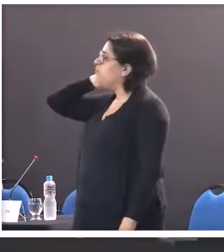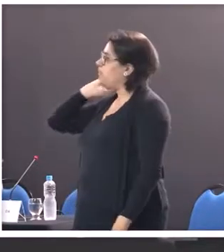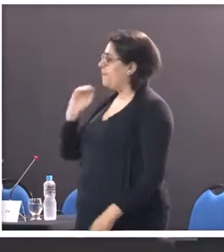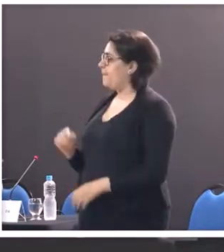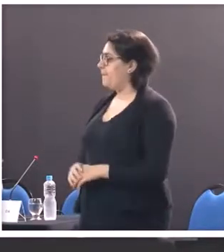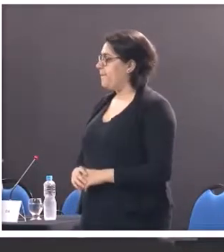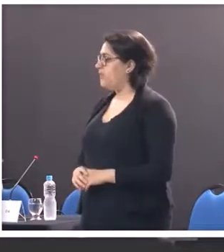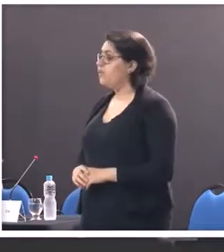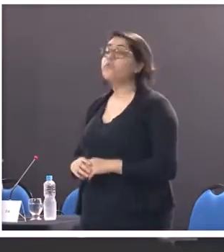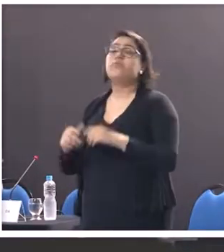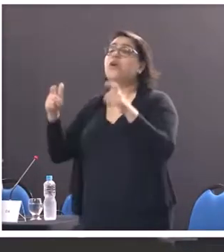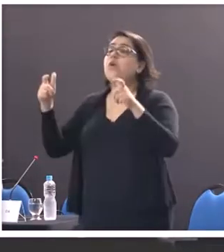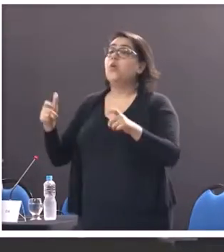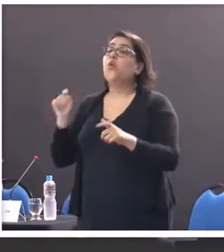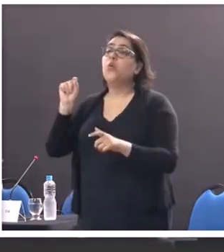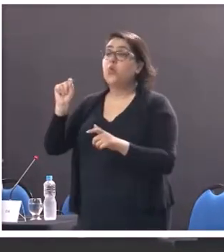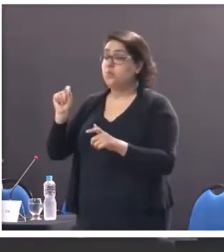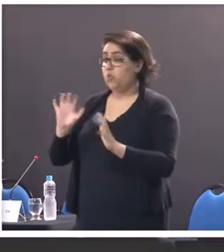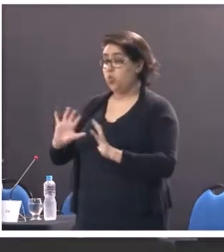aonde um grupo de pessoas